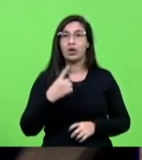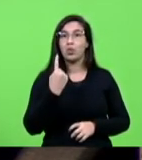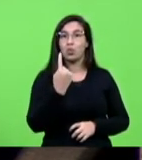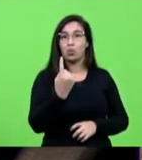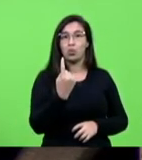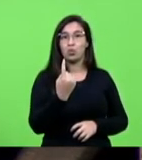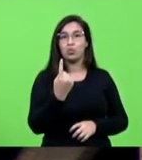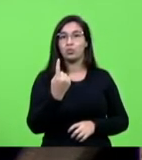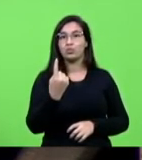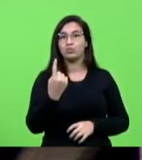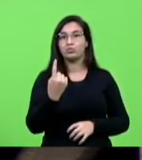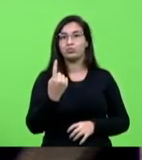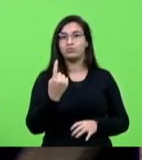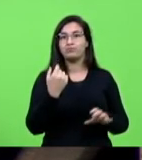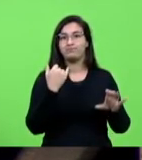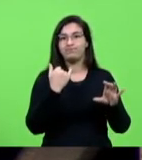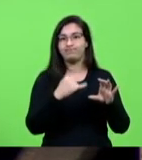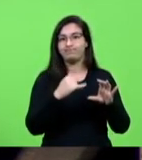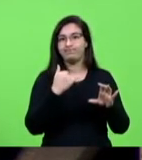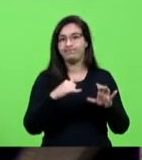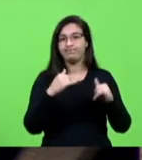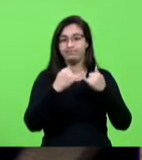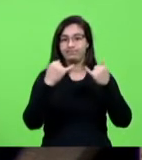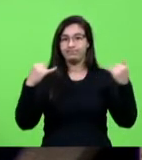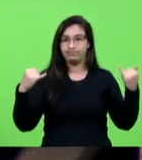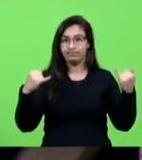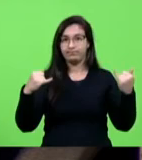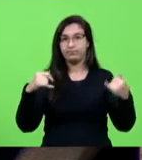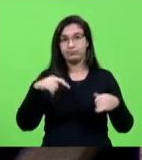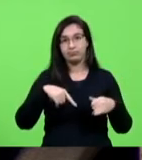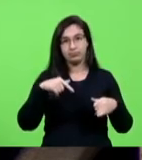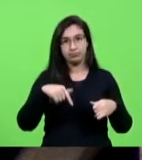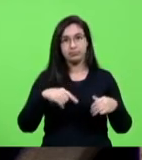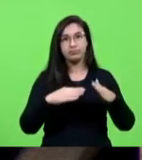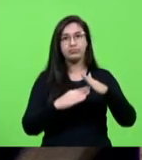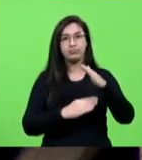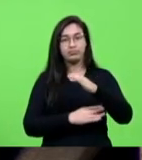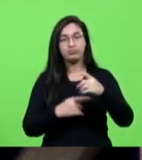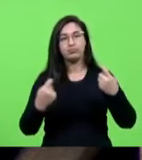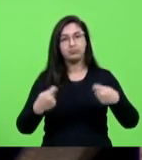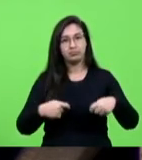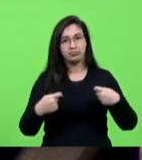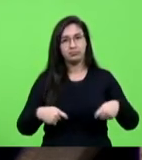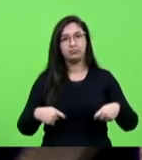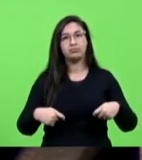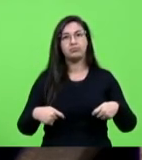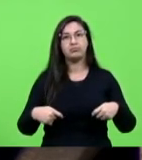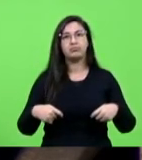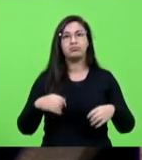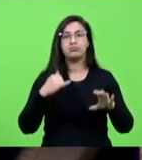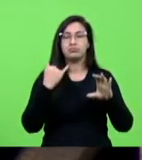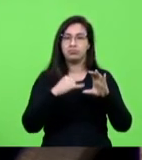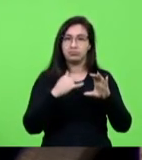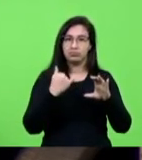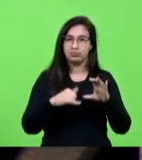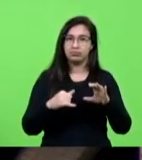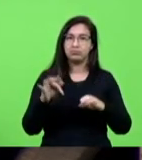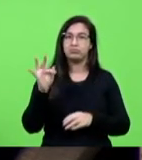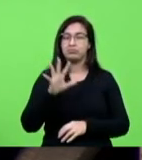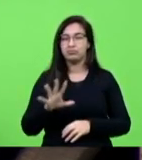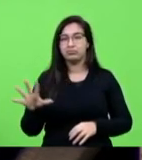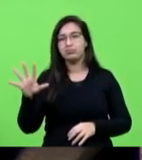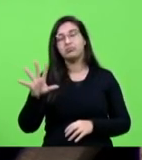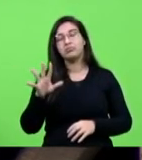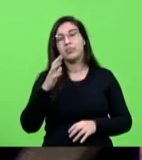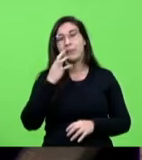de cabo de distribuição aqui na ponte. Então, acho que precisa uma força-tarefa aí da Celesc, dos órgãos federais, para